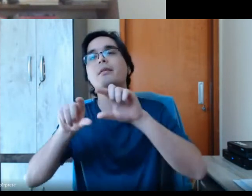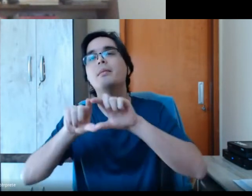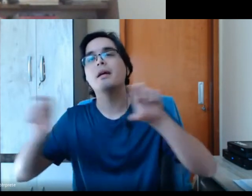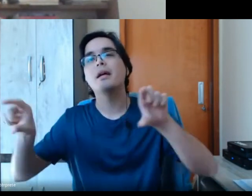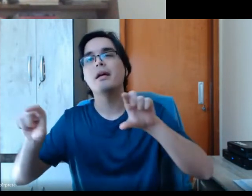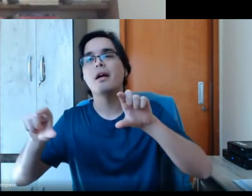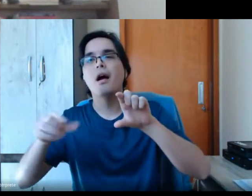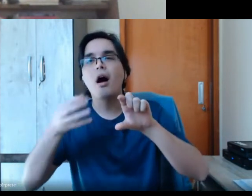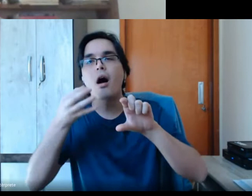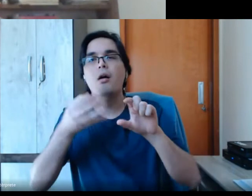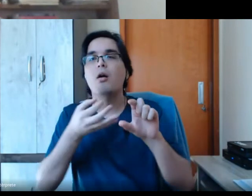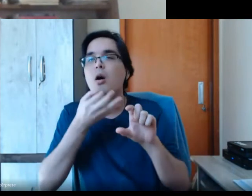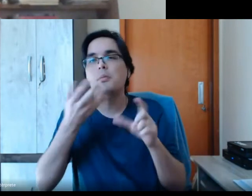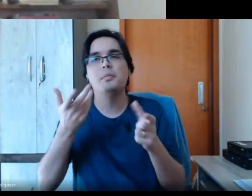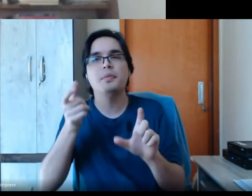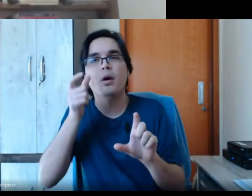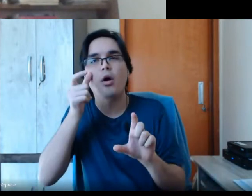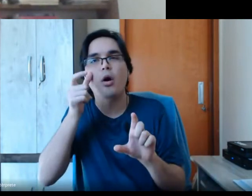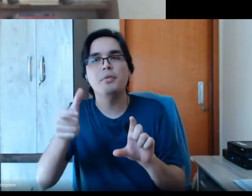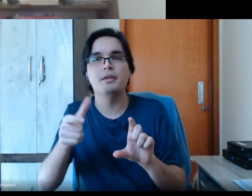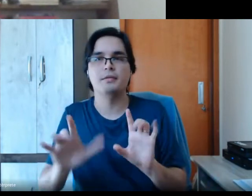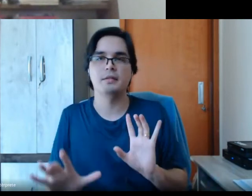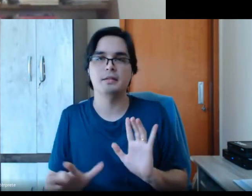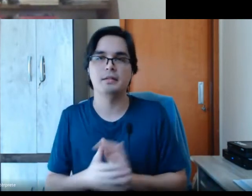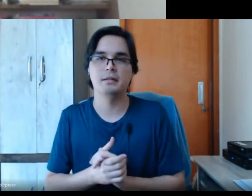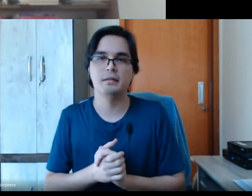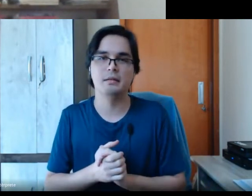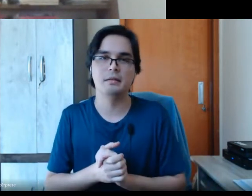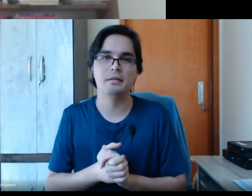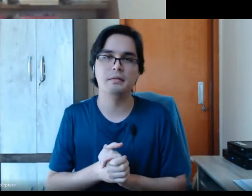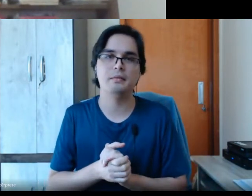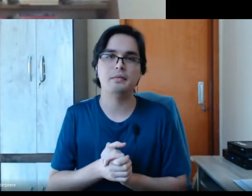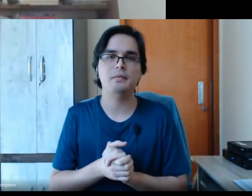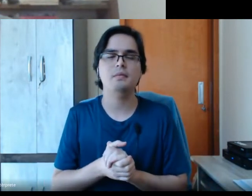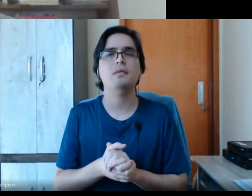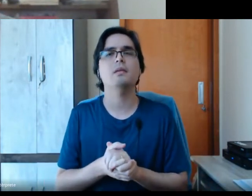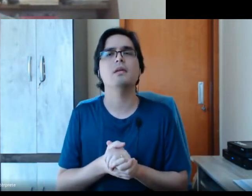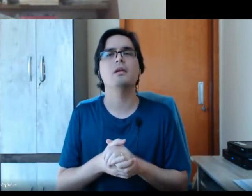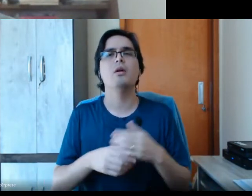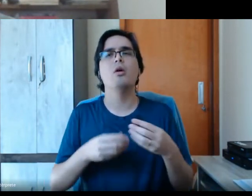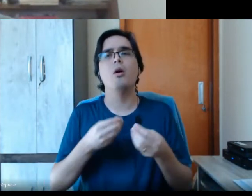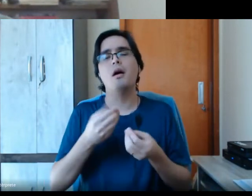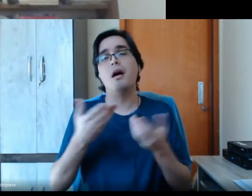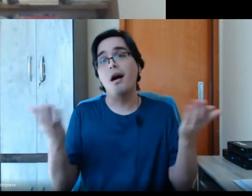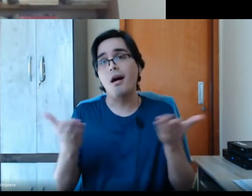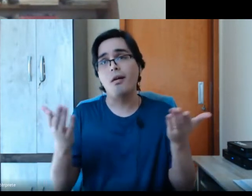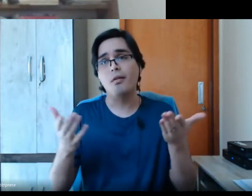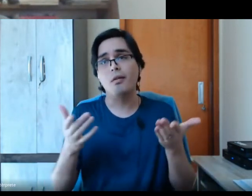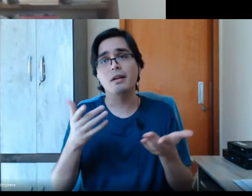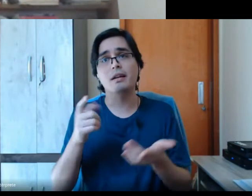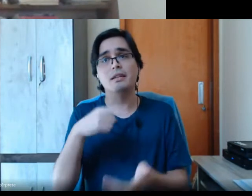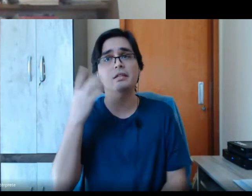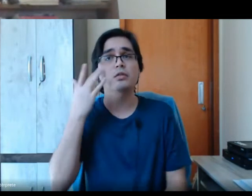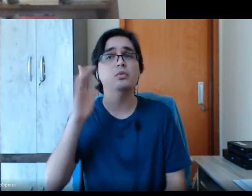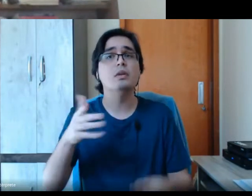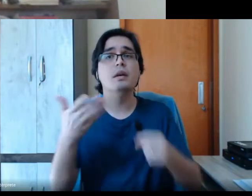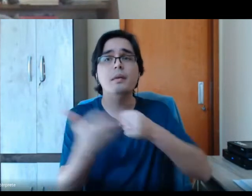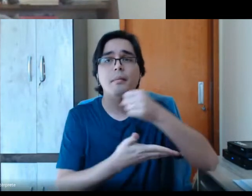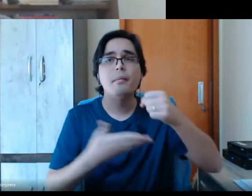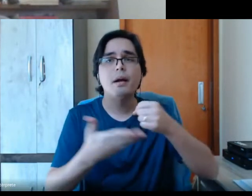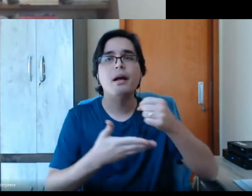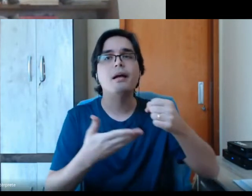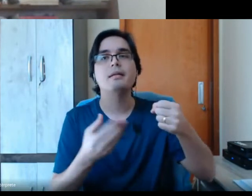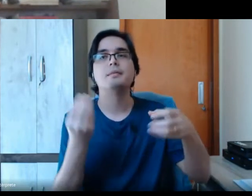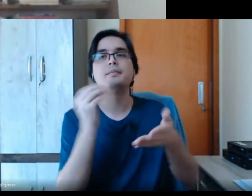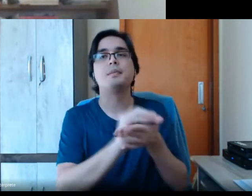enfim, dispositivos que seriam livres aí na internet. E a última questão, eu já paro de falar,